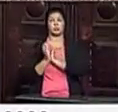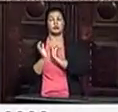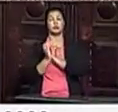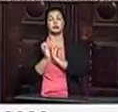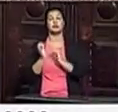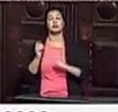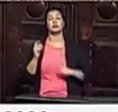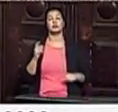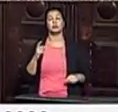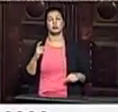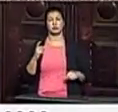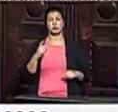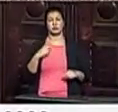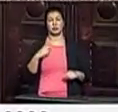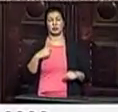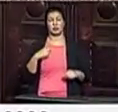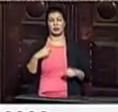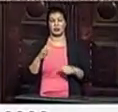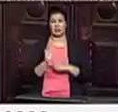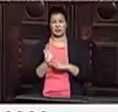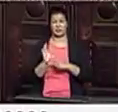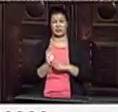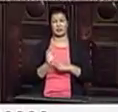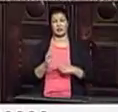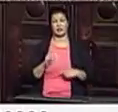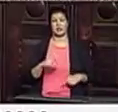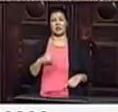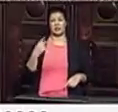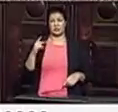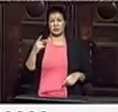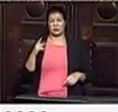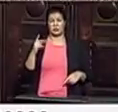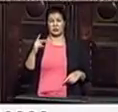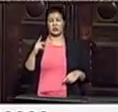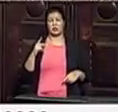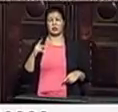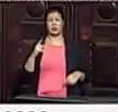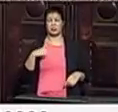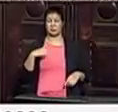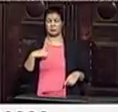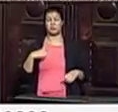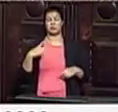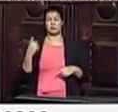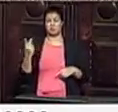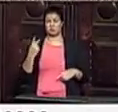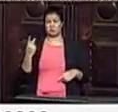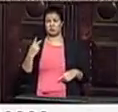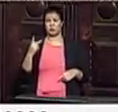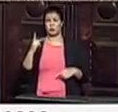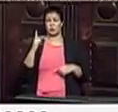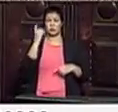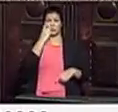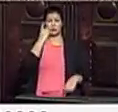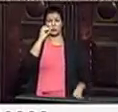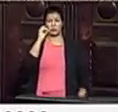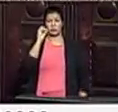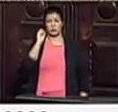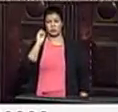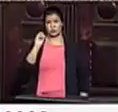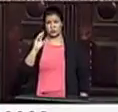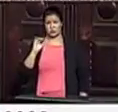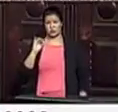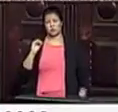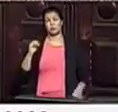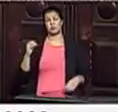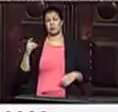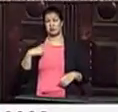financiamento através de grandes empresas. Por último, eu comentava com o deputado Osório tem a doação individual, mas